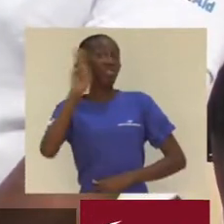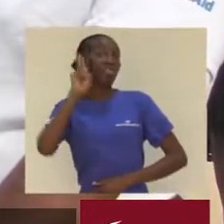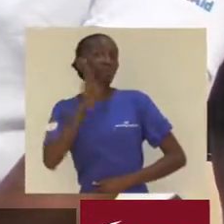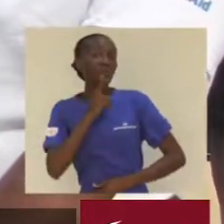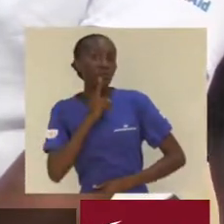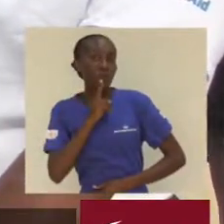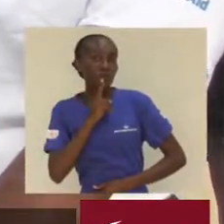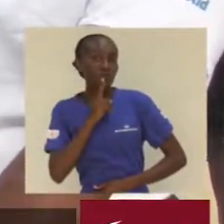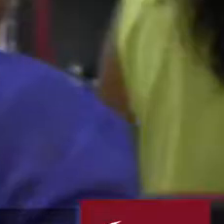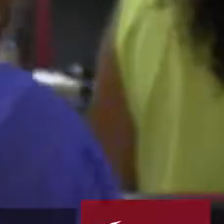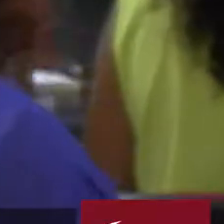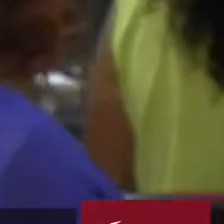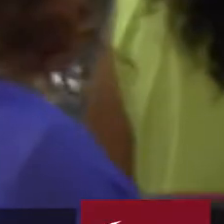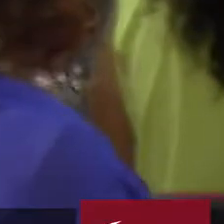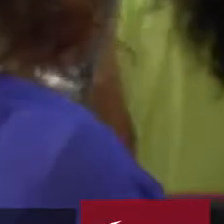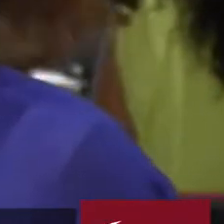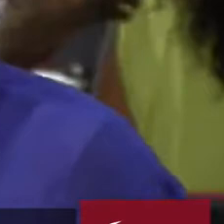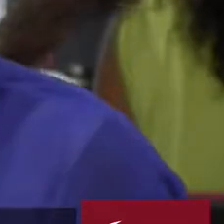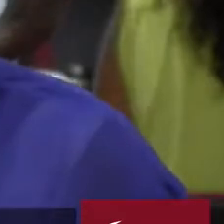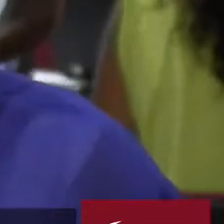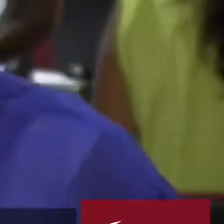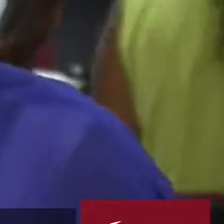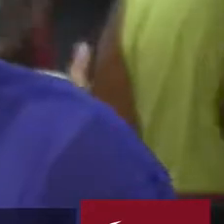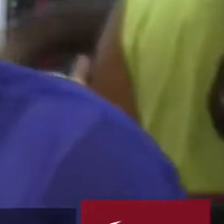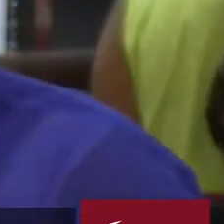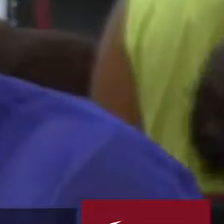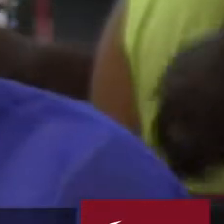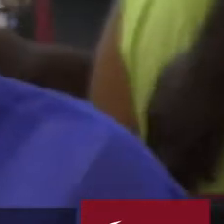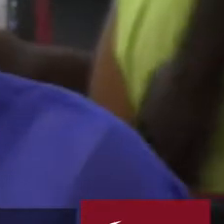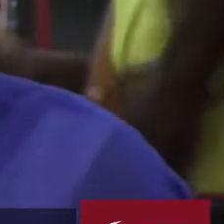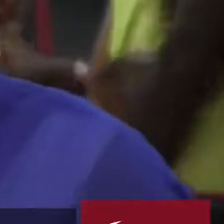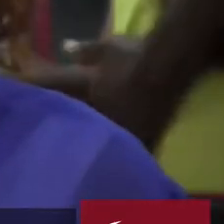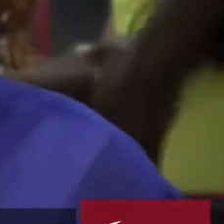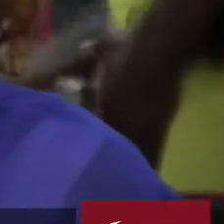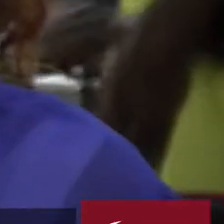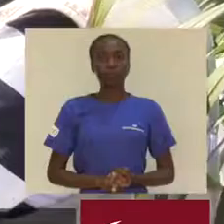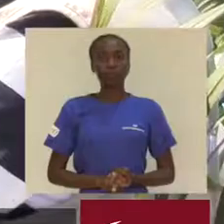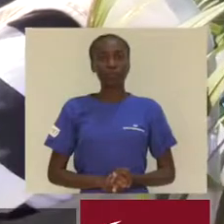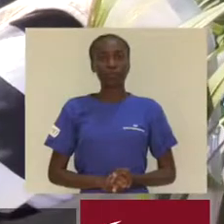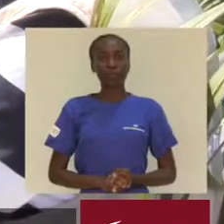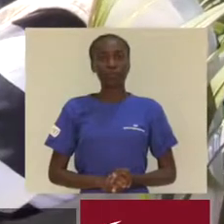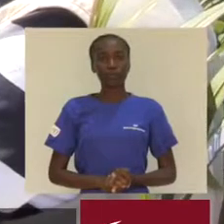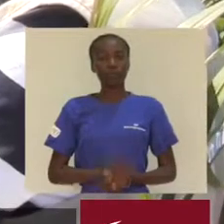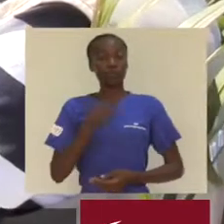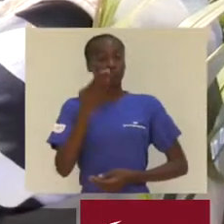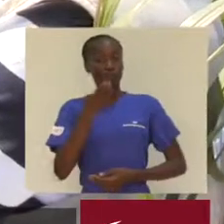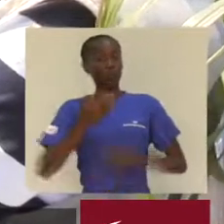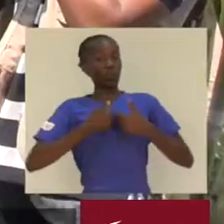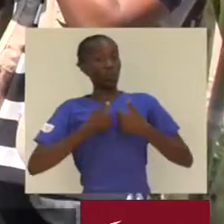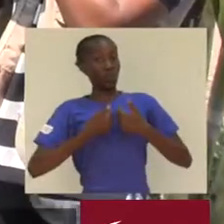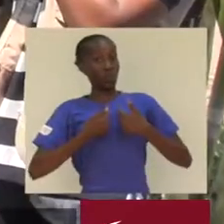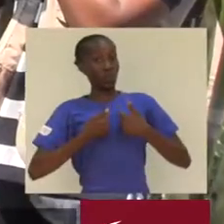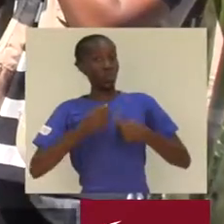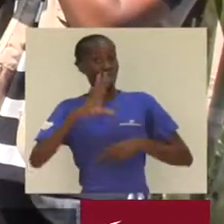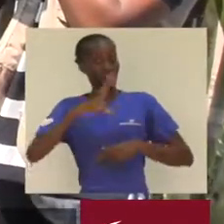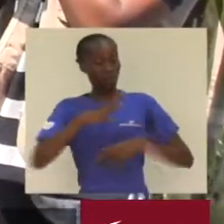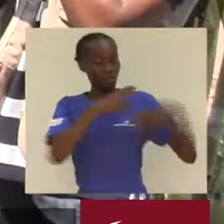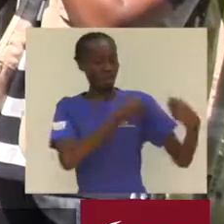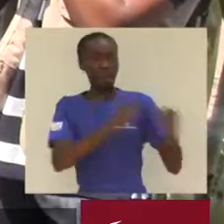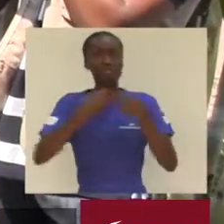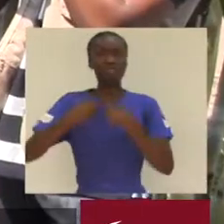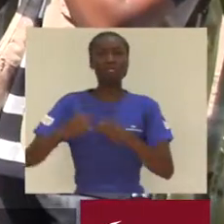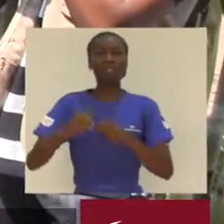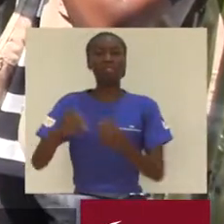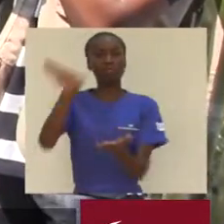televisão para surdos. Nós não somos diferentes. Eu acho que um deve respeitar o outro. Estes jovens saem para atividades